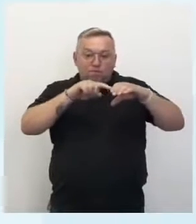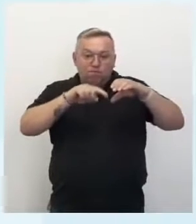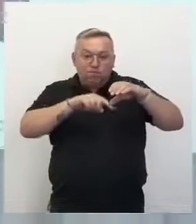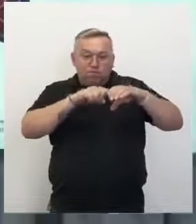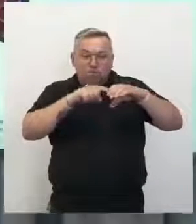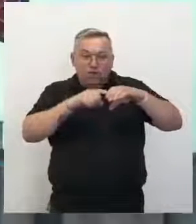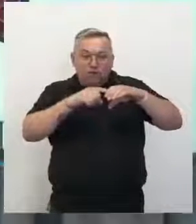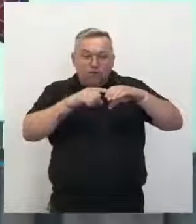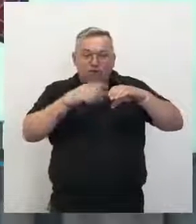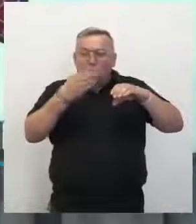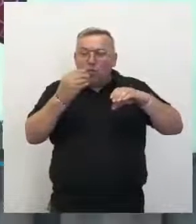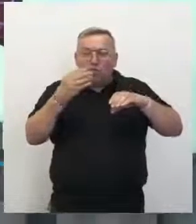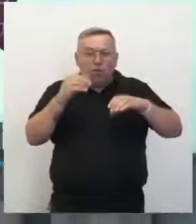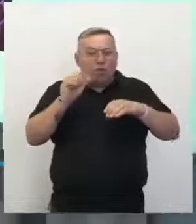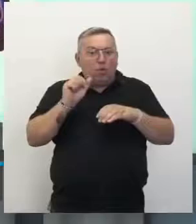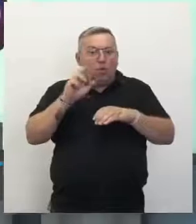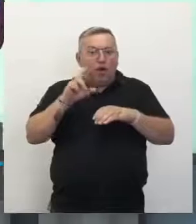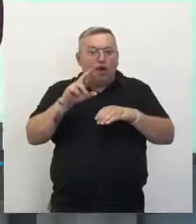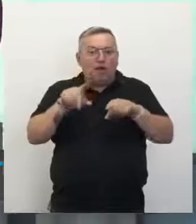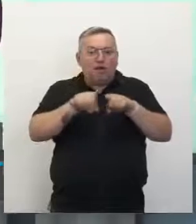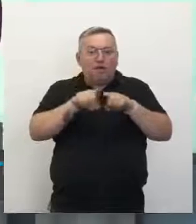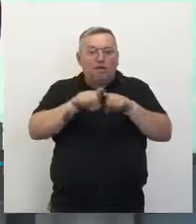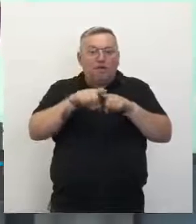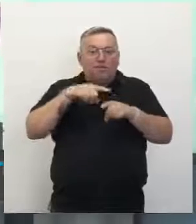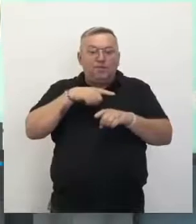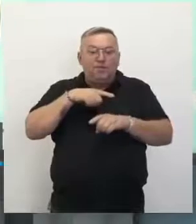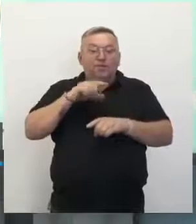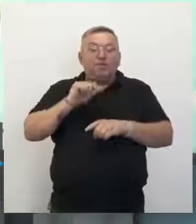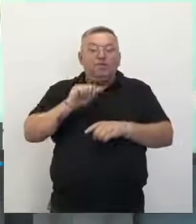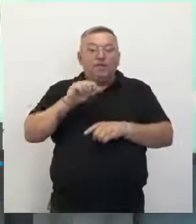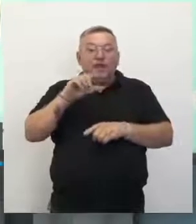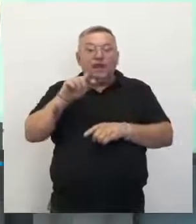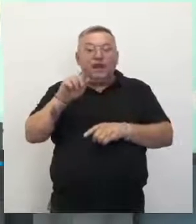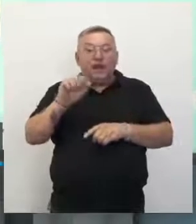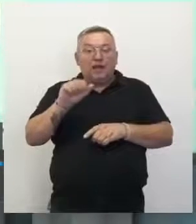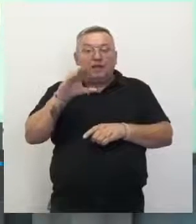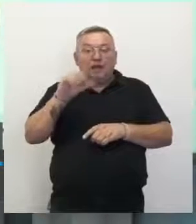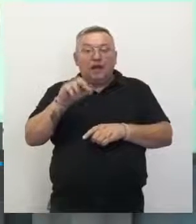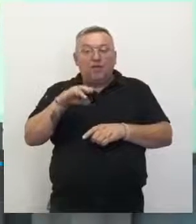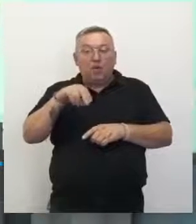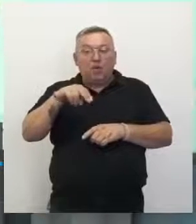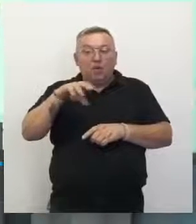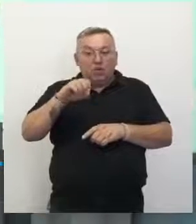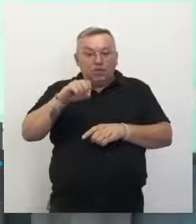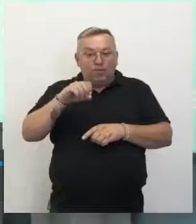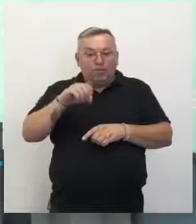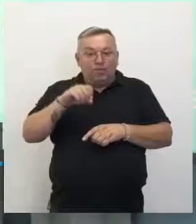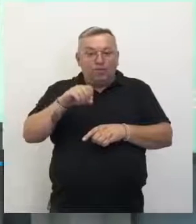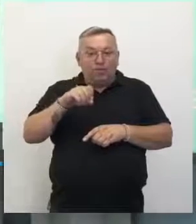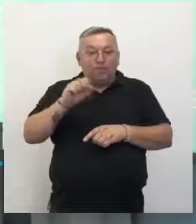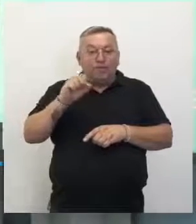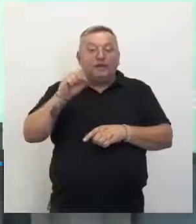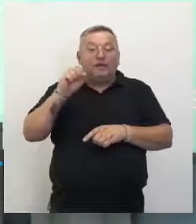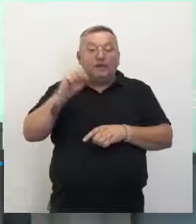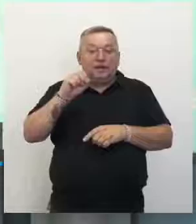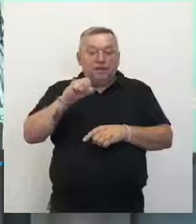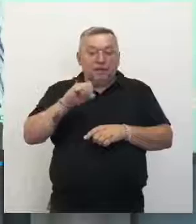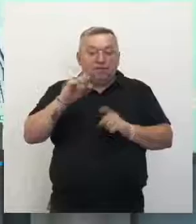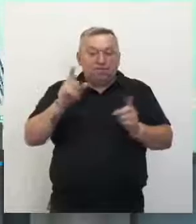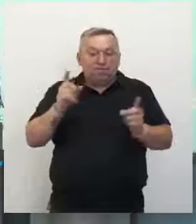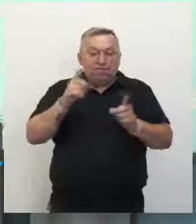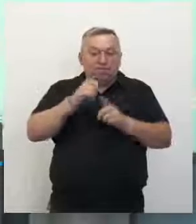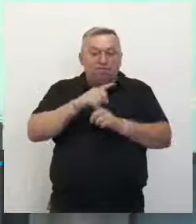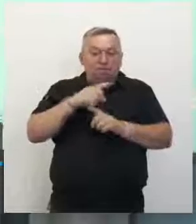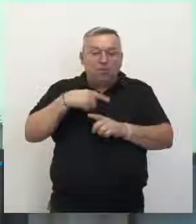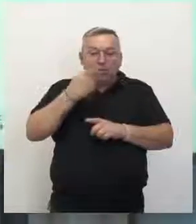rico em oxigênio e a artéria vai estar com o sangue rico em gás carbônico ou pobre em oxigênio. Isso se inverte quando a gente fala